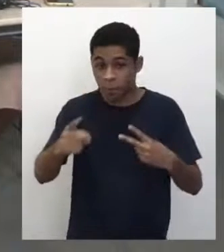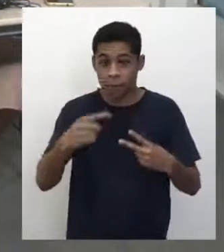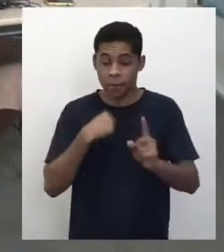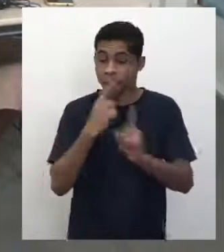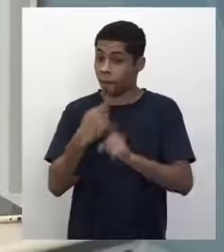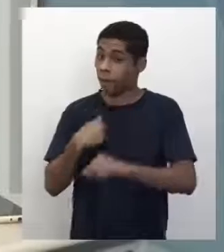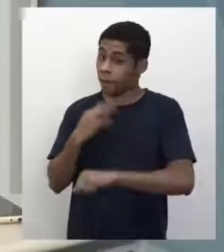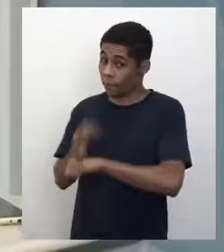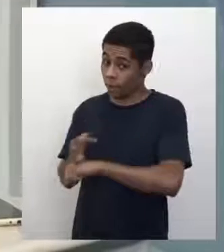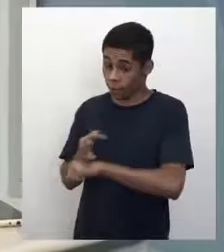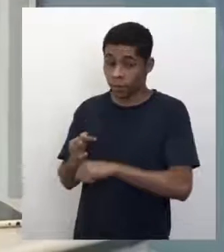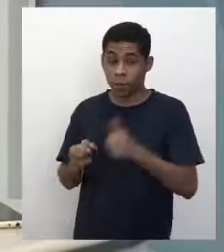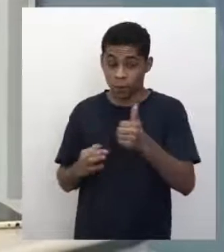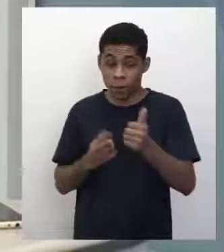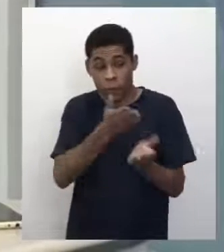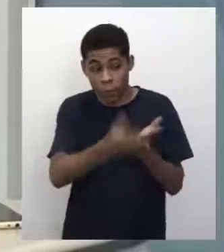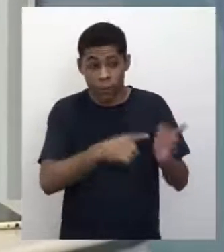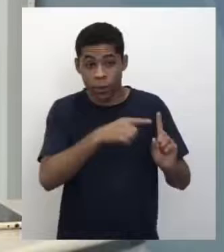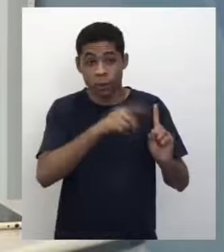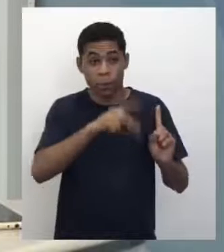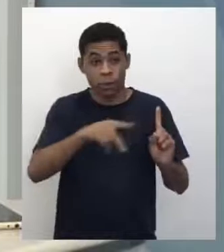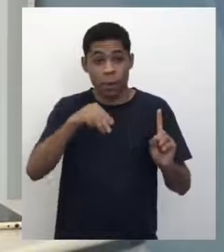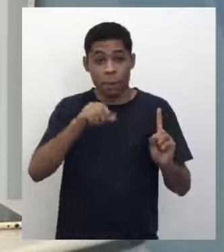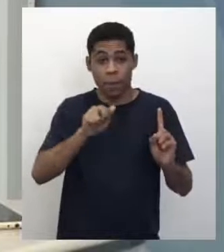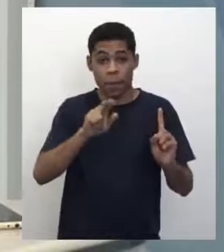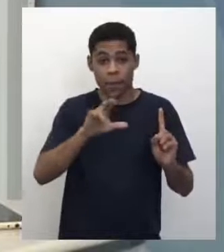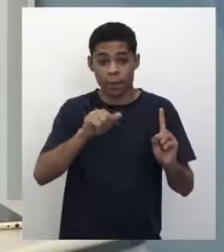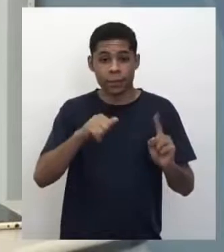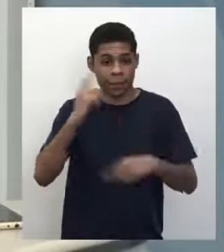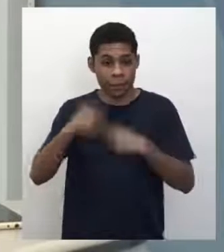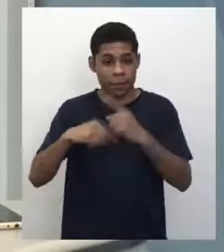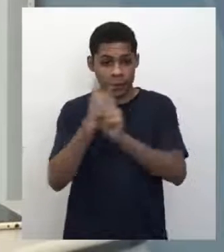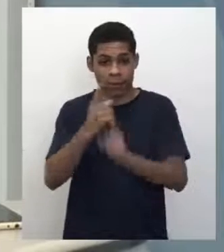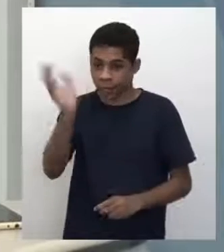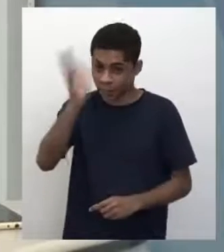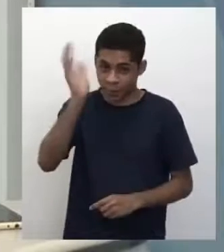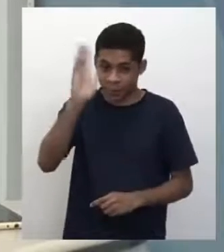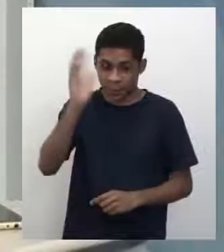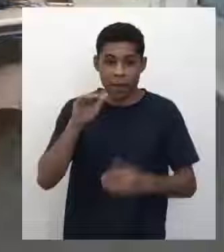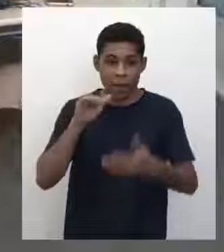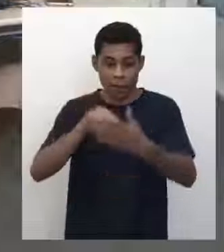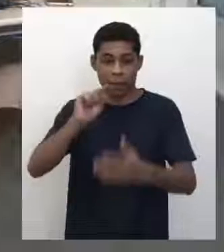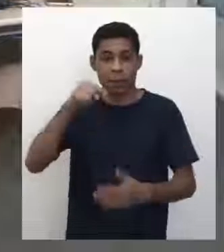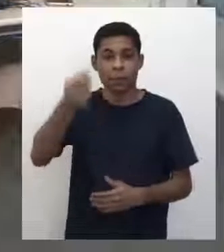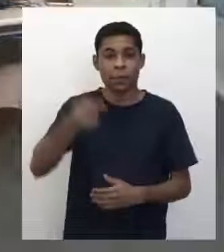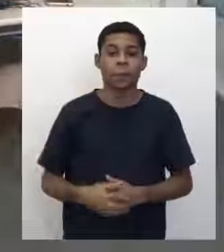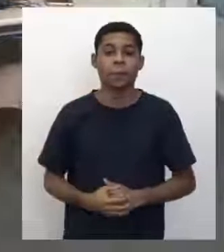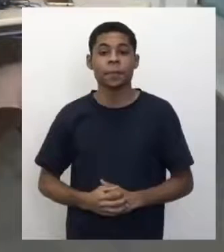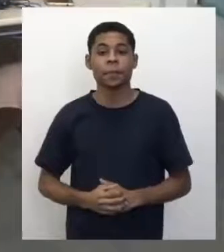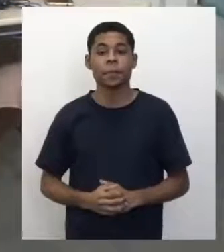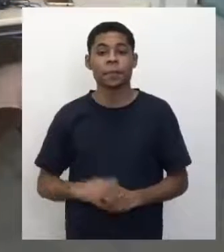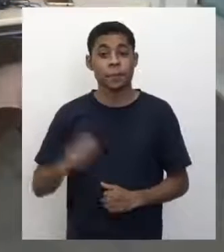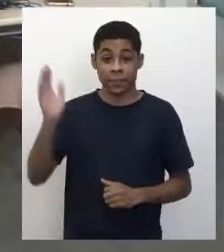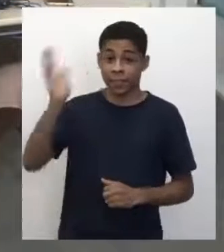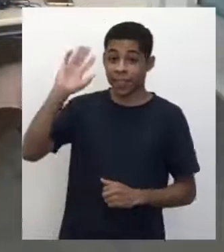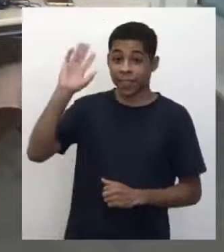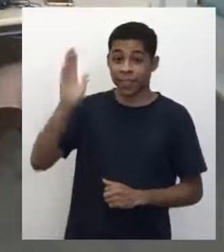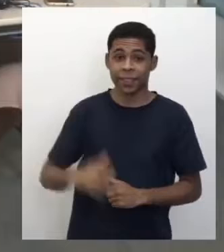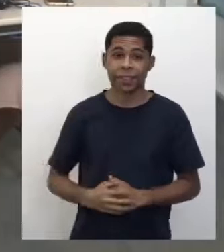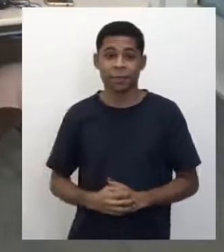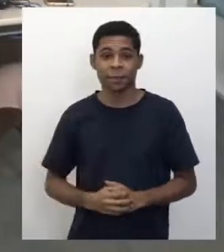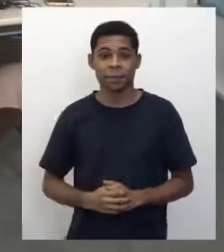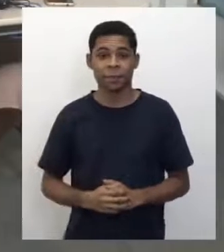entrar em férias. Cuidem bem da professora Márcia. E a gente se vê. Tchau, turma. Até a próxima. Tchau, gente.